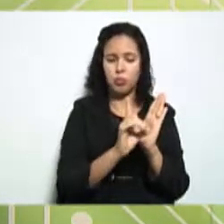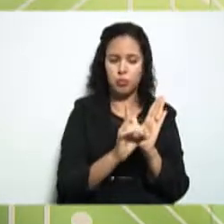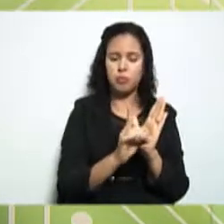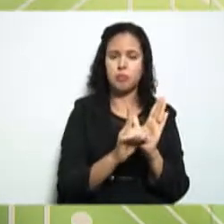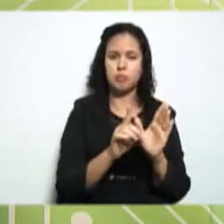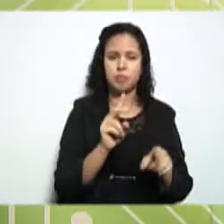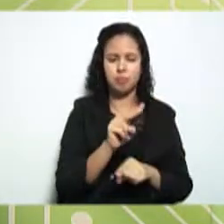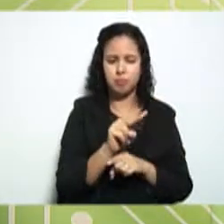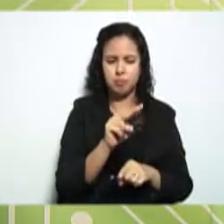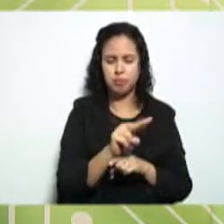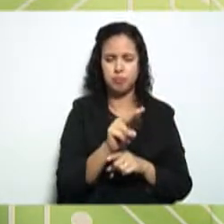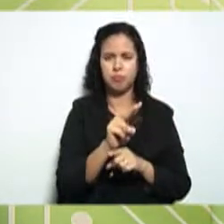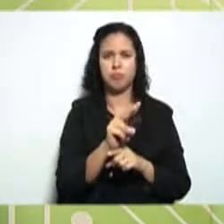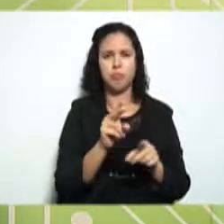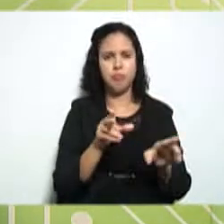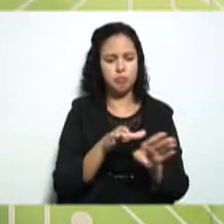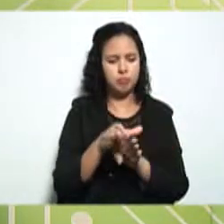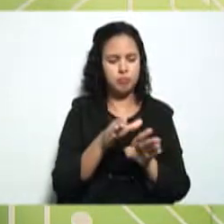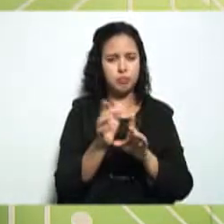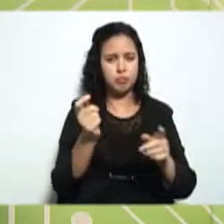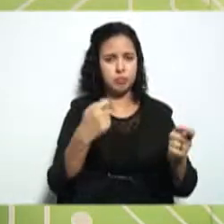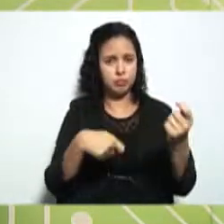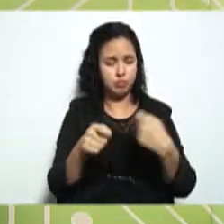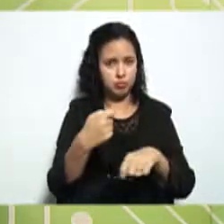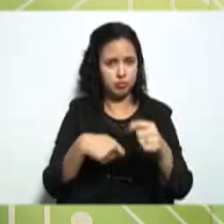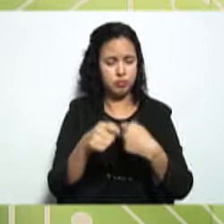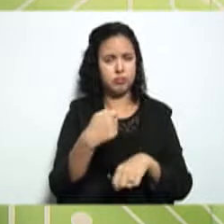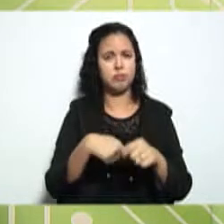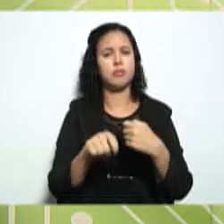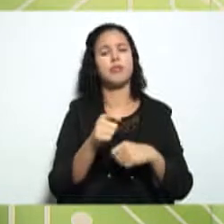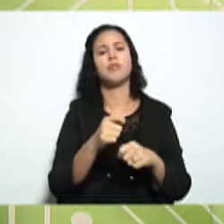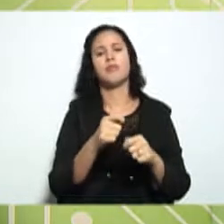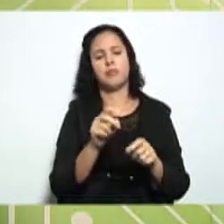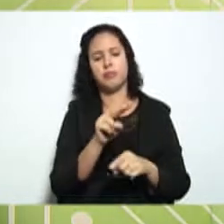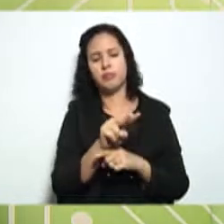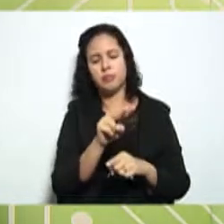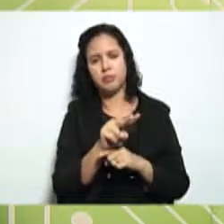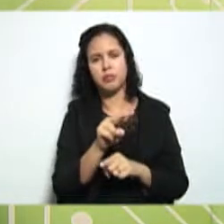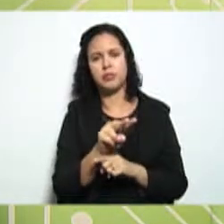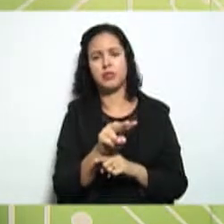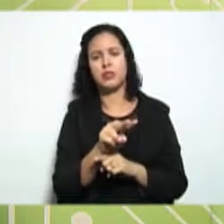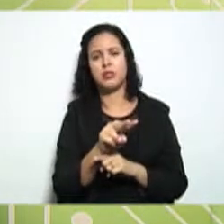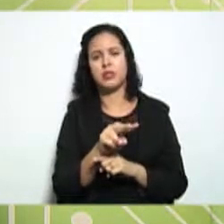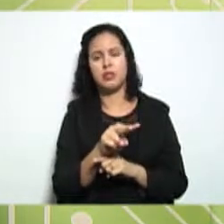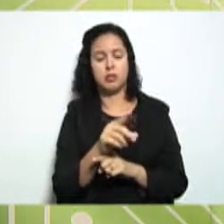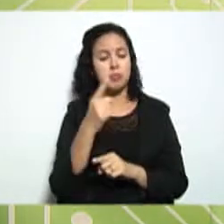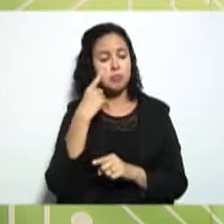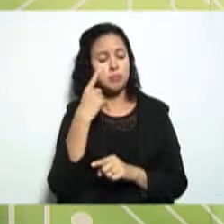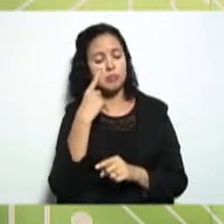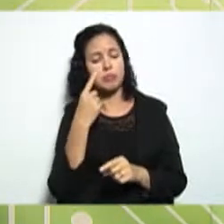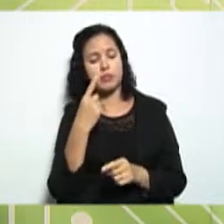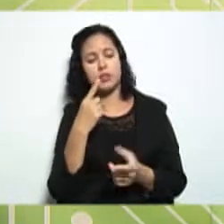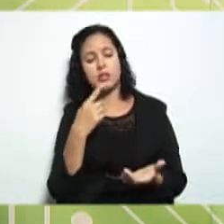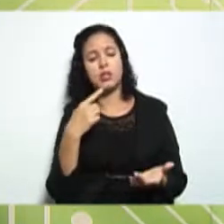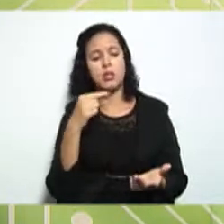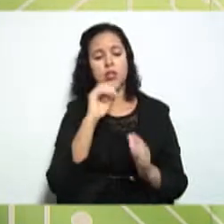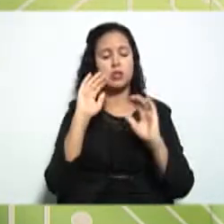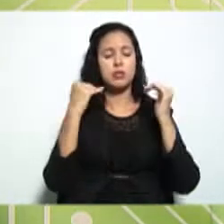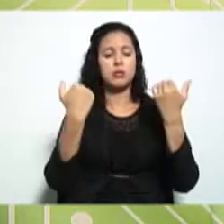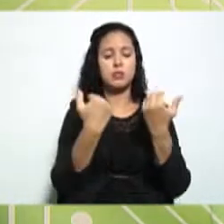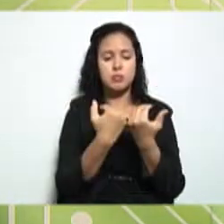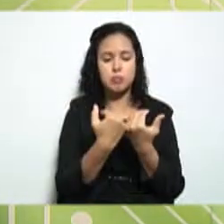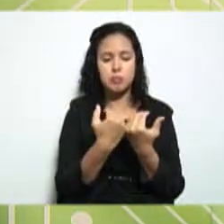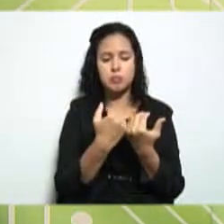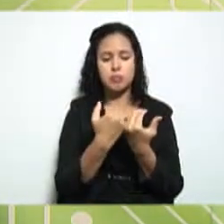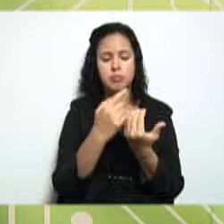conselho administrativo e garantir que o que foi decidido em assembleia está sendo cumprido pelo conselho administrativo. É